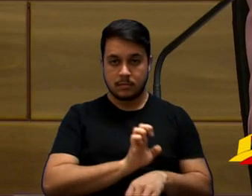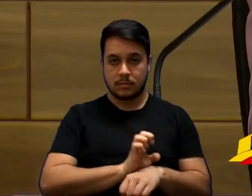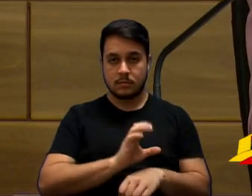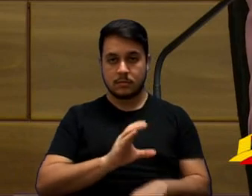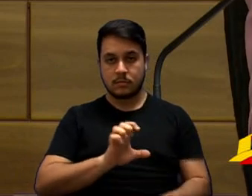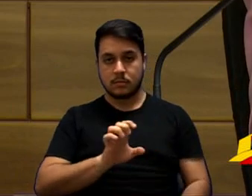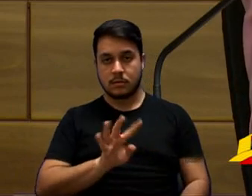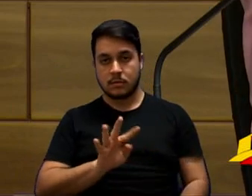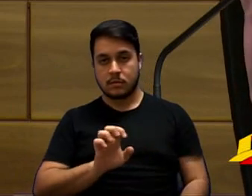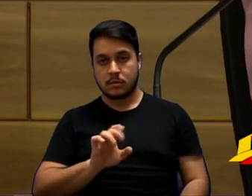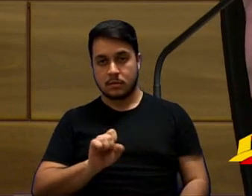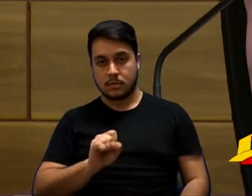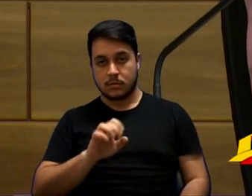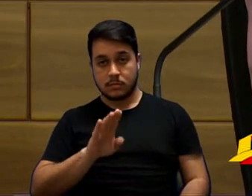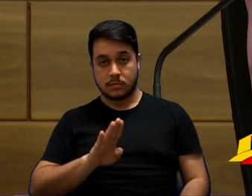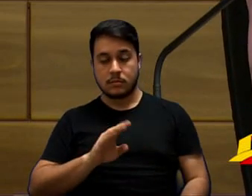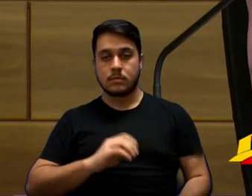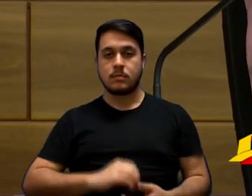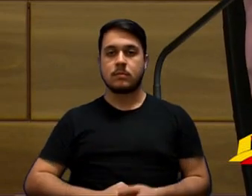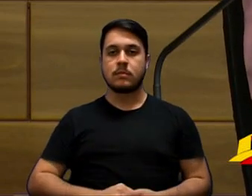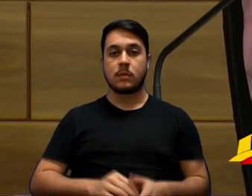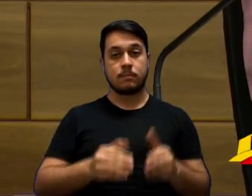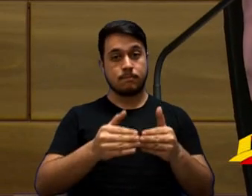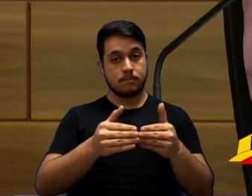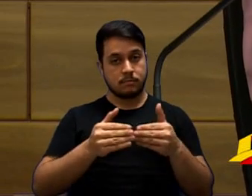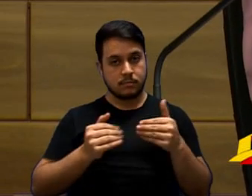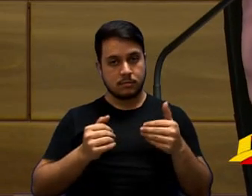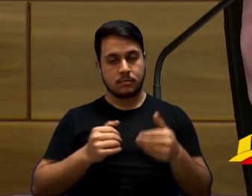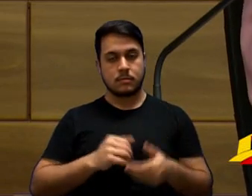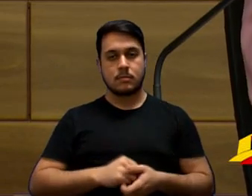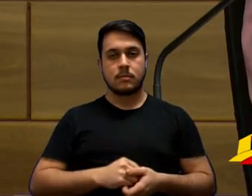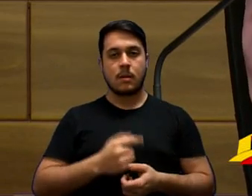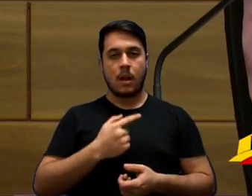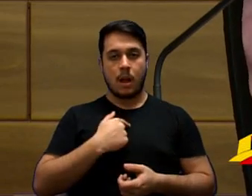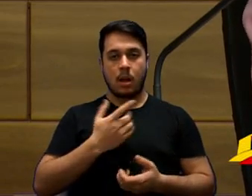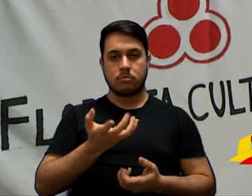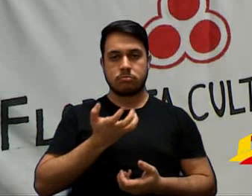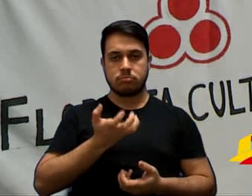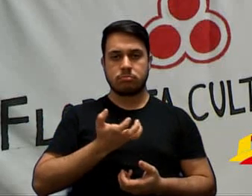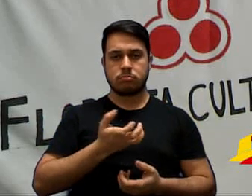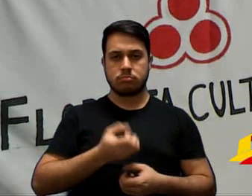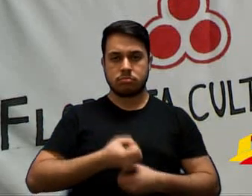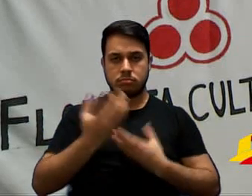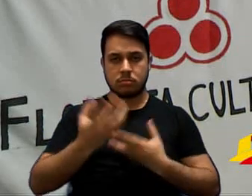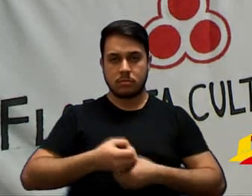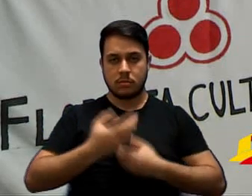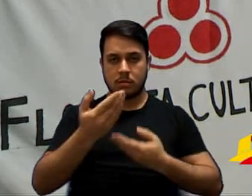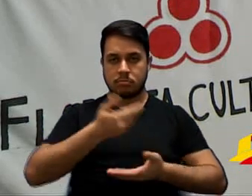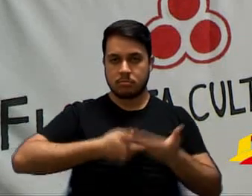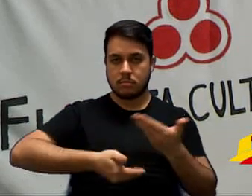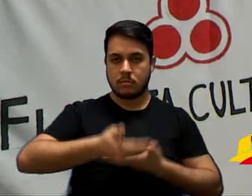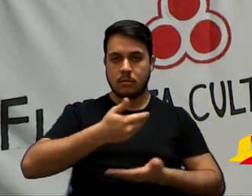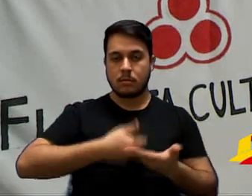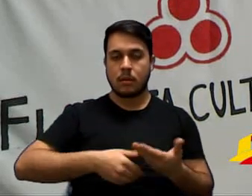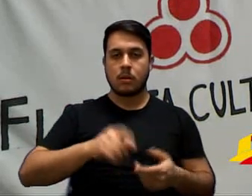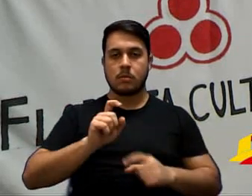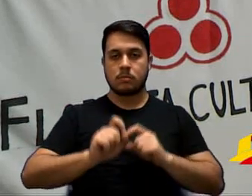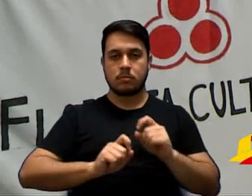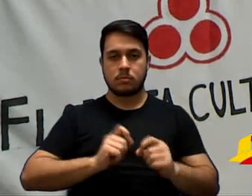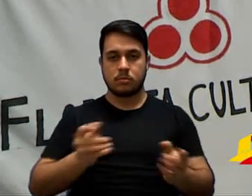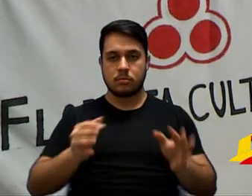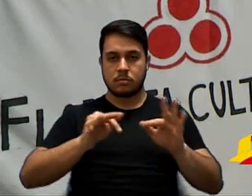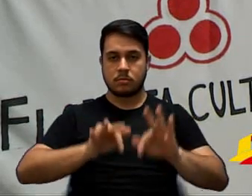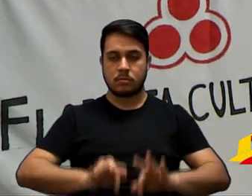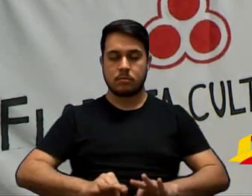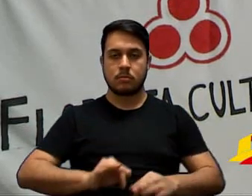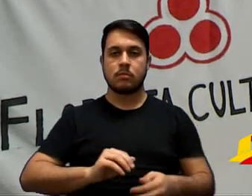rigoroso eua com licença no início eu gostaria de compartilhar uma informação que estava no final da nossa apresentação no entanto a gente não